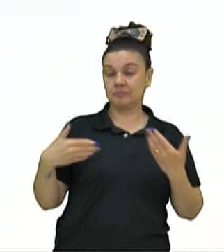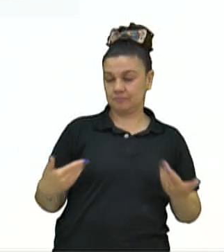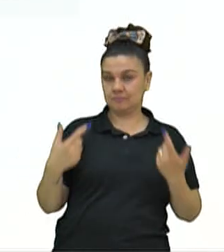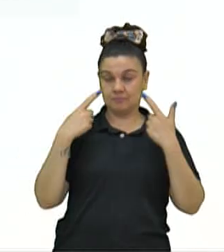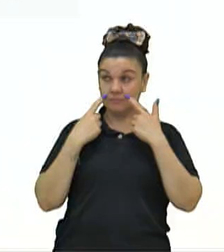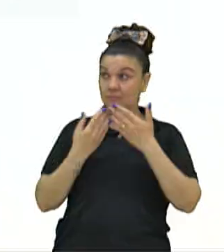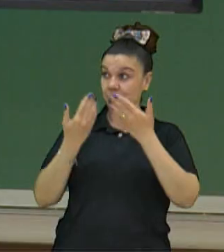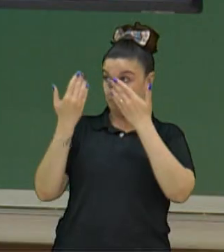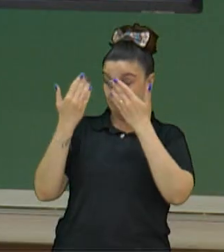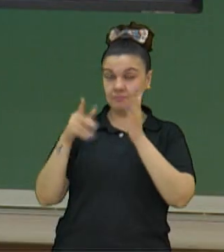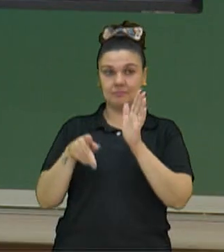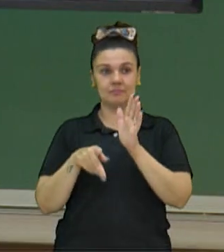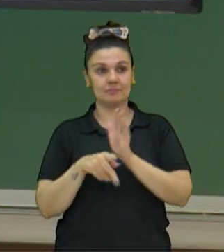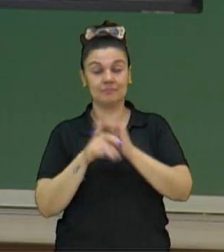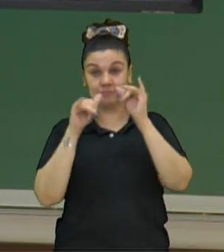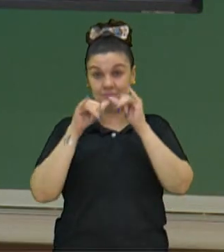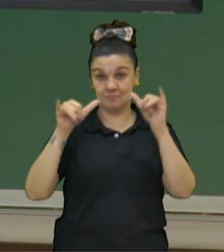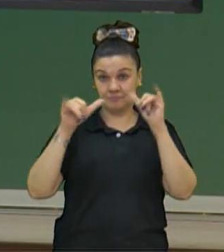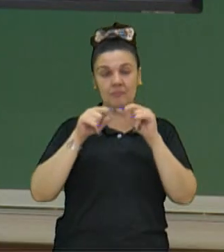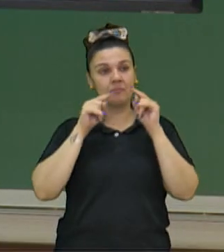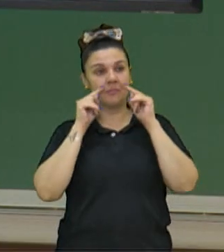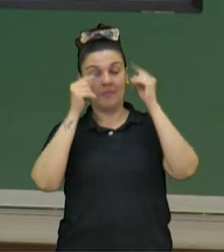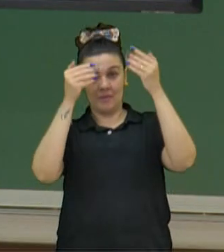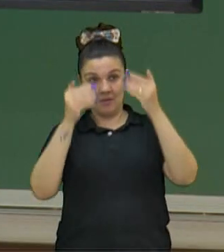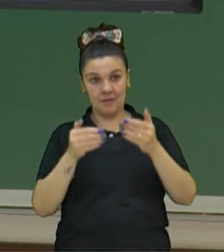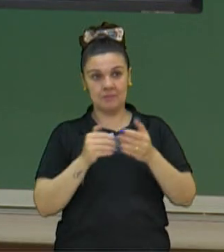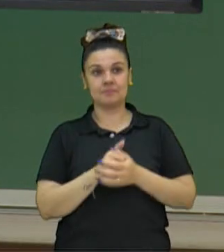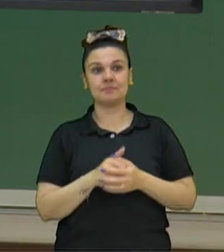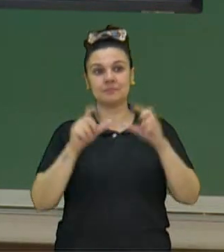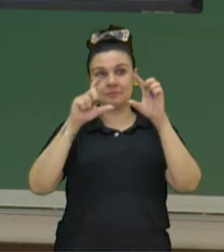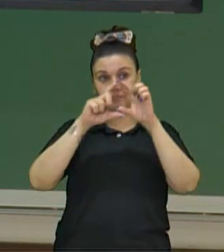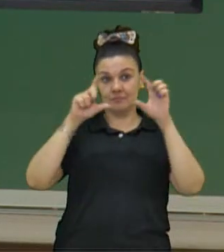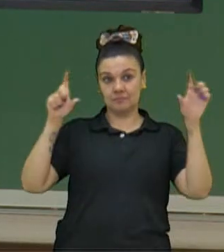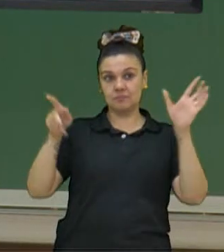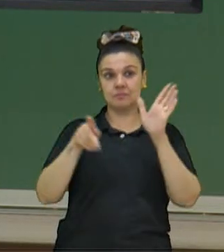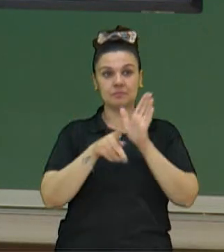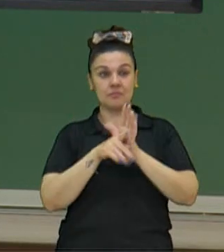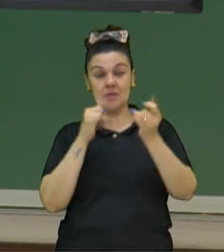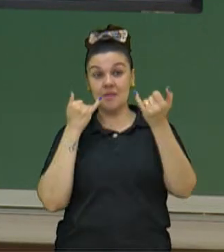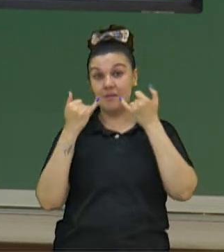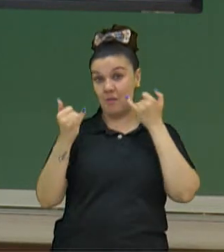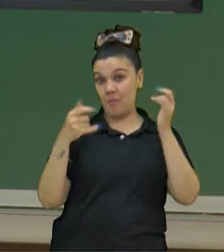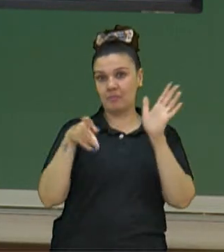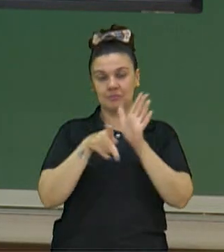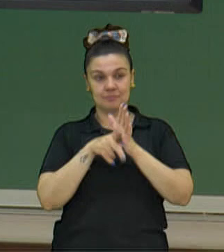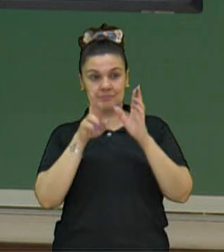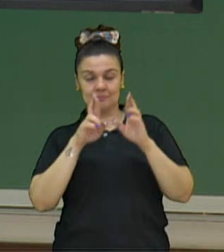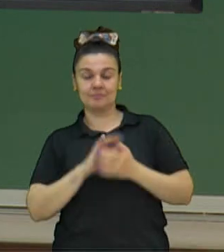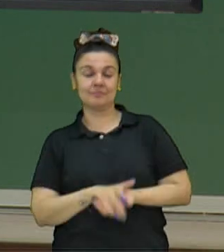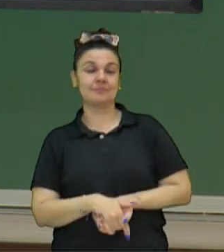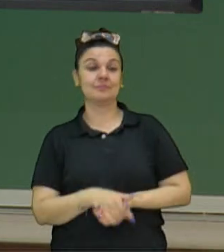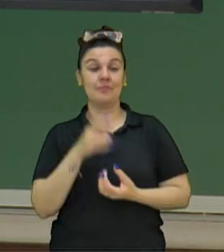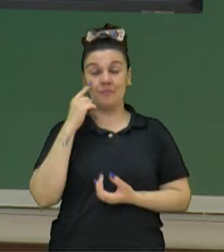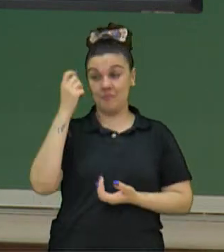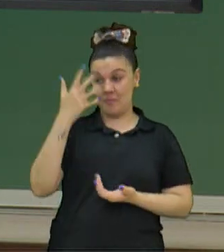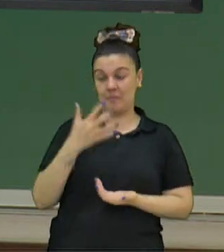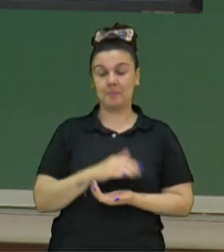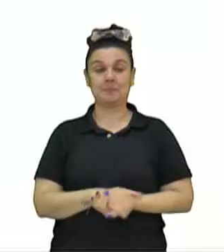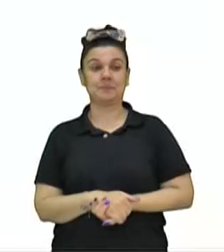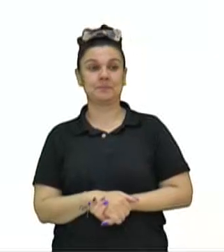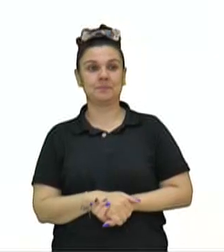né, propaganda da revista. Então, o que eu fiz? Eu peguei uma reportagem dessa revista. Vamos ler junto comigo? Let's